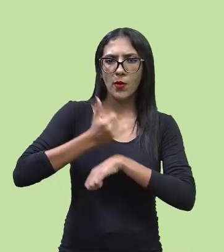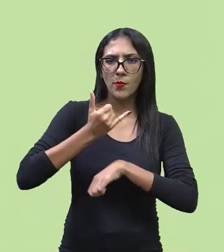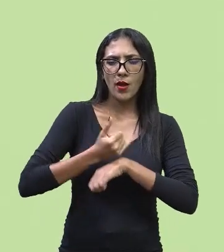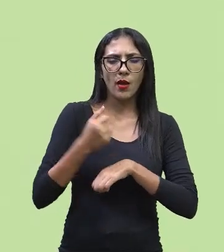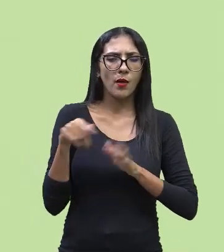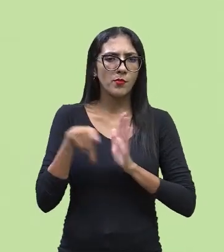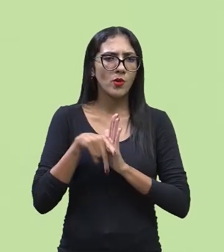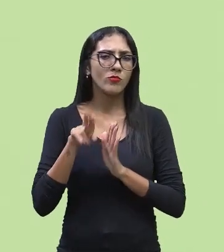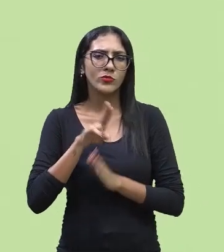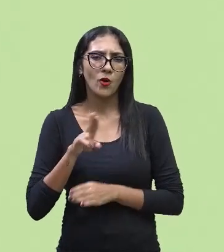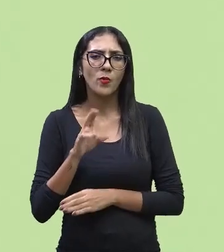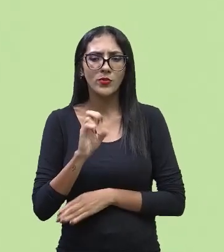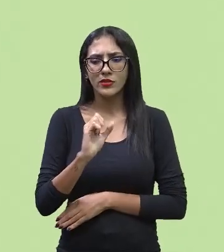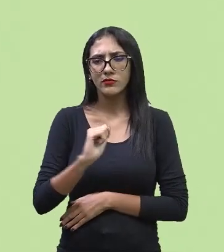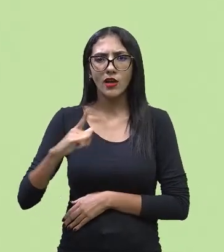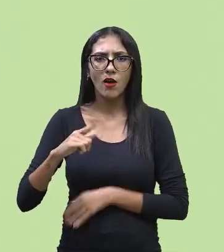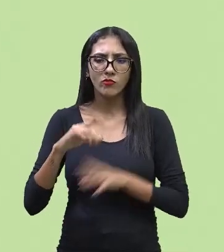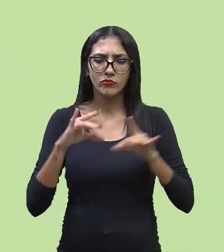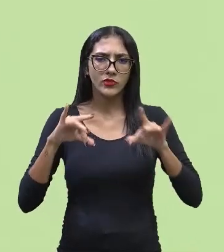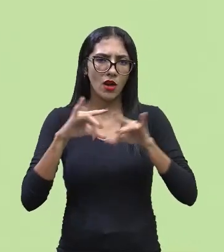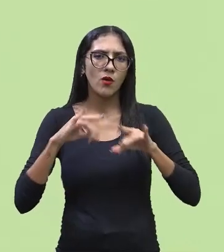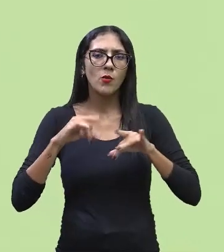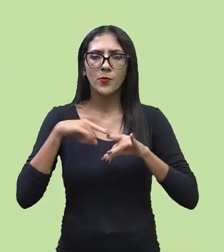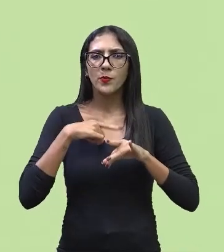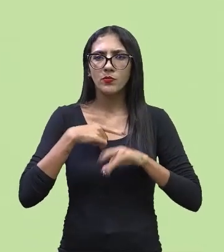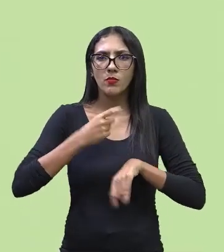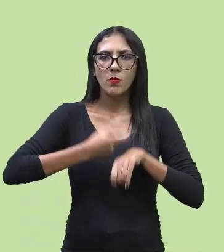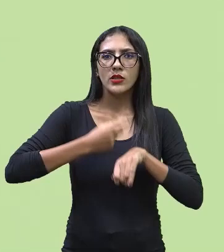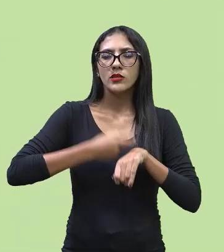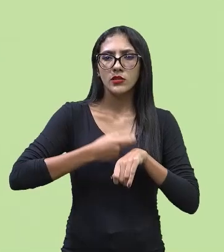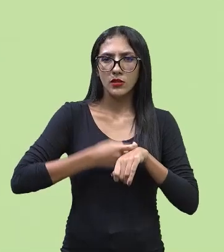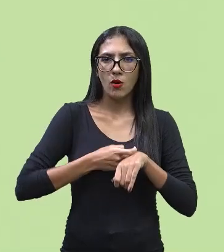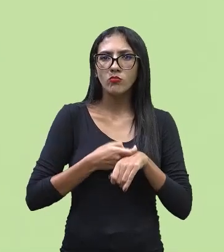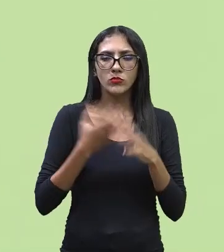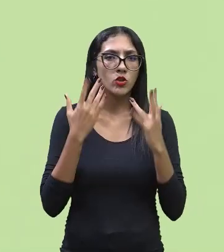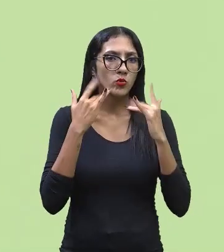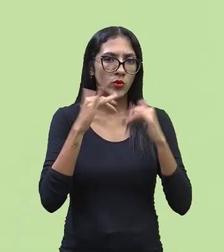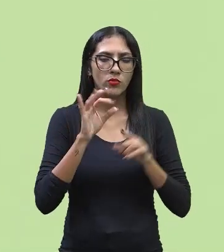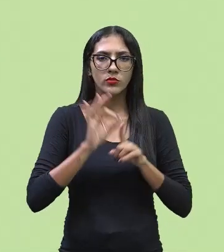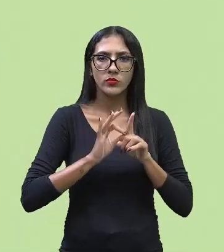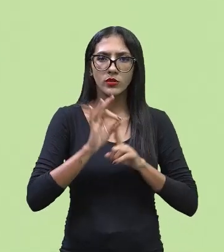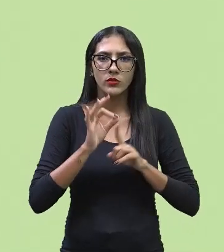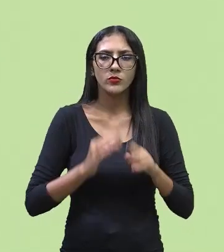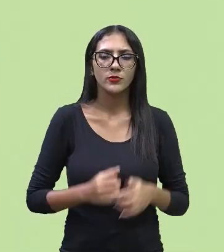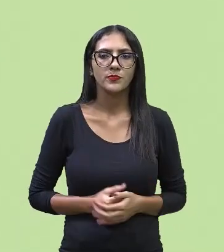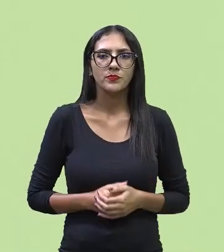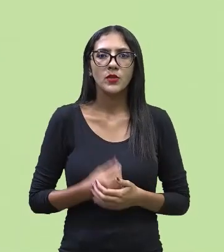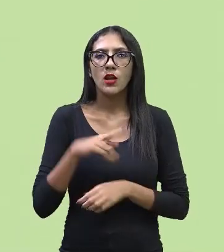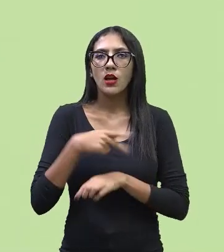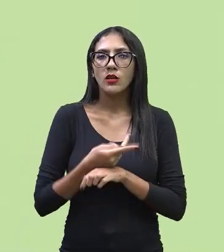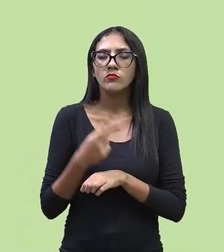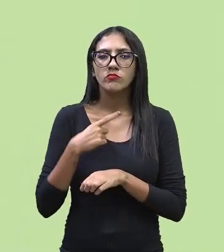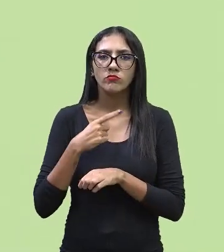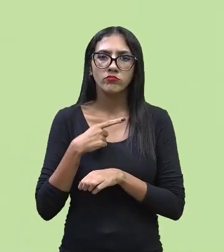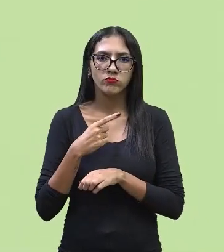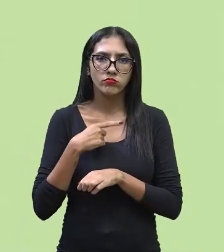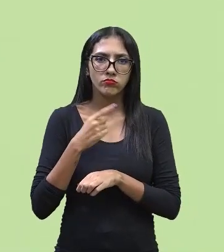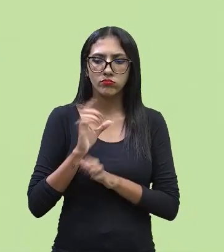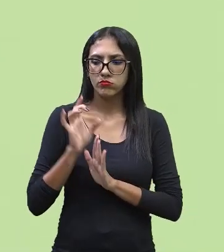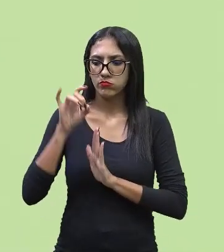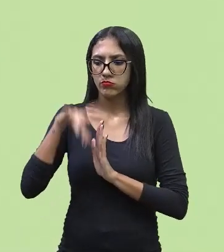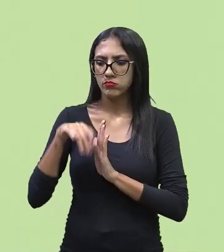cozinha, sólida, né? Na temperatura ambiente. Então, quando a gente coloca esse cloreto de sódio a uma temperatura